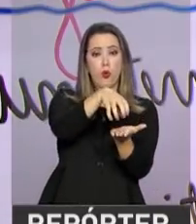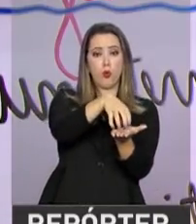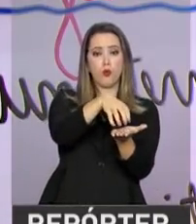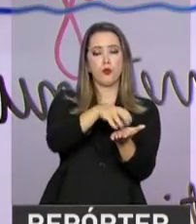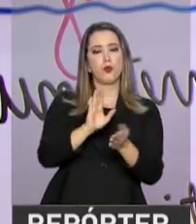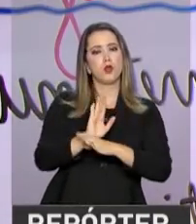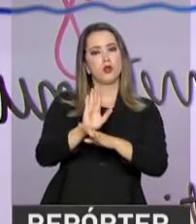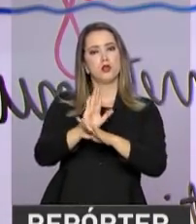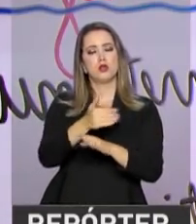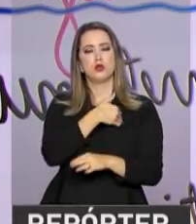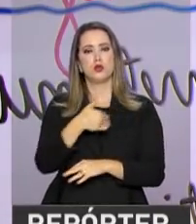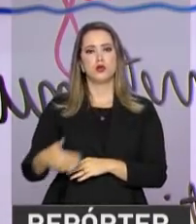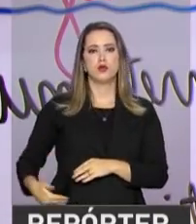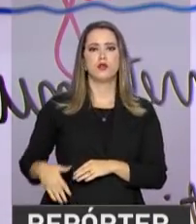ao governo das suas informações